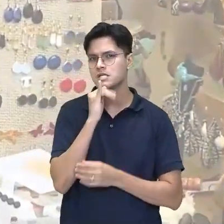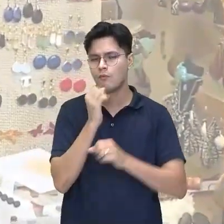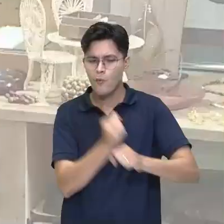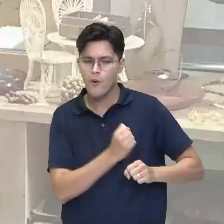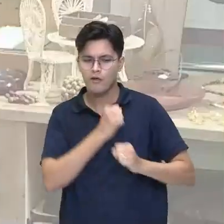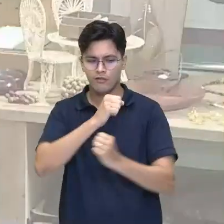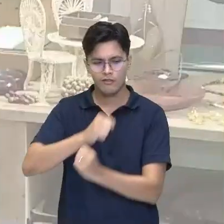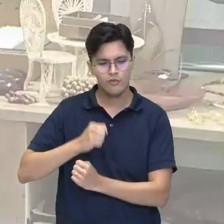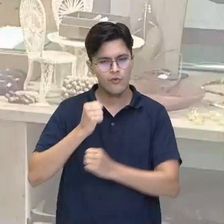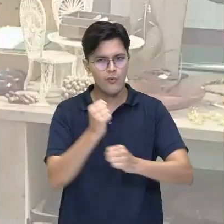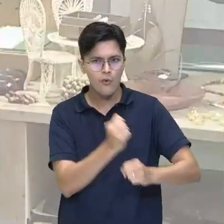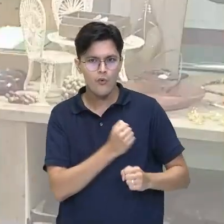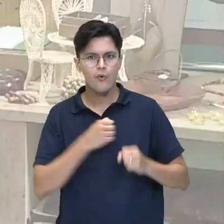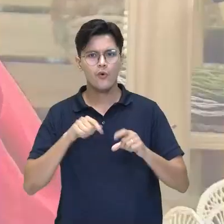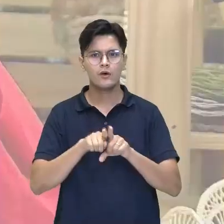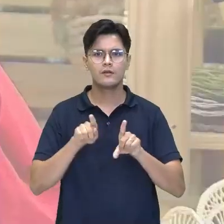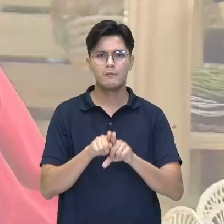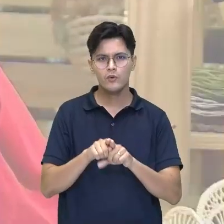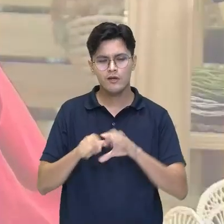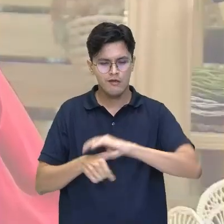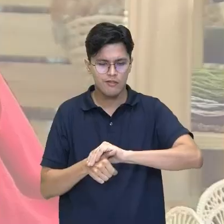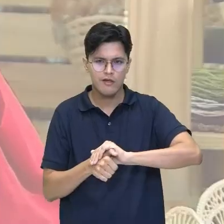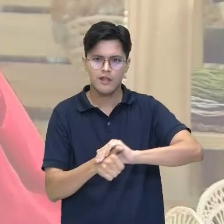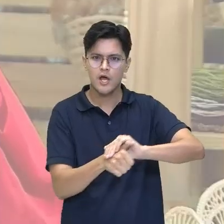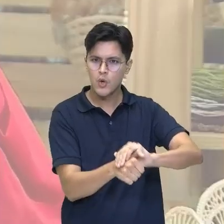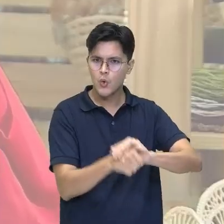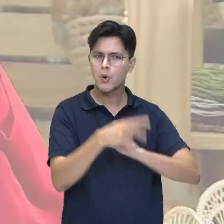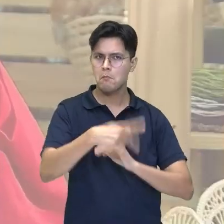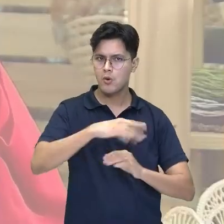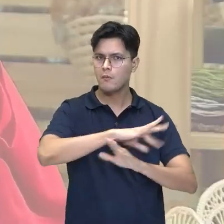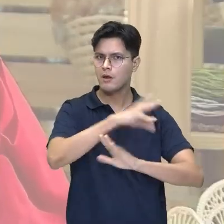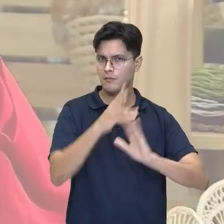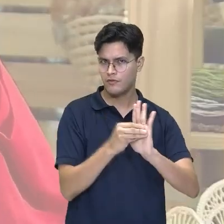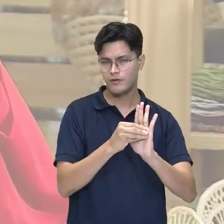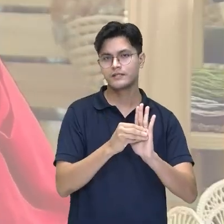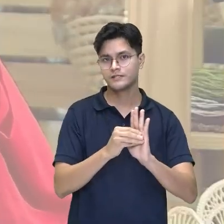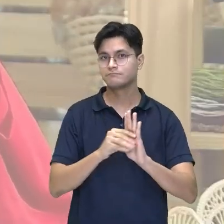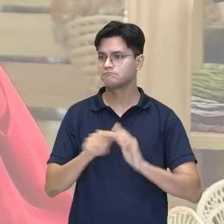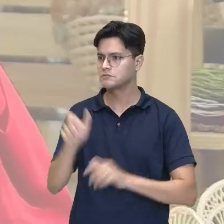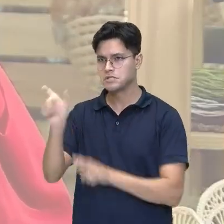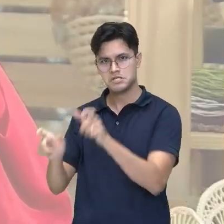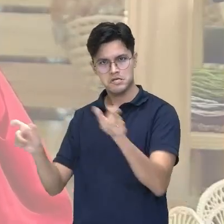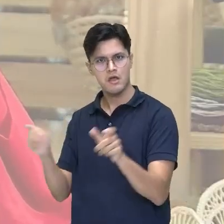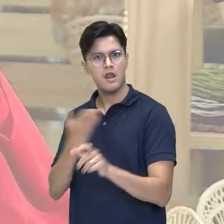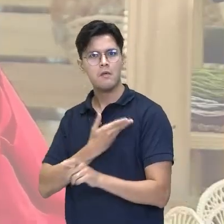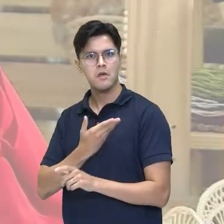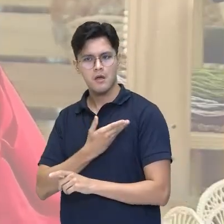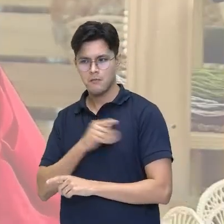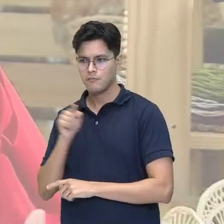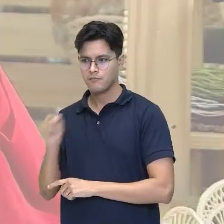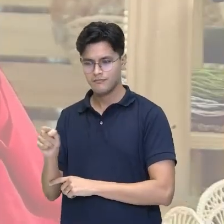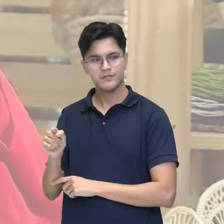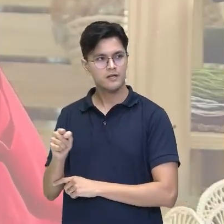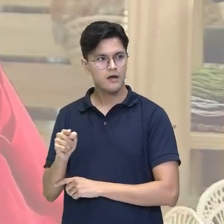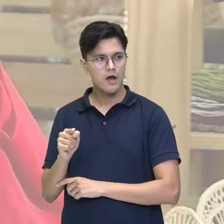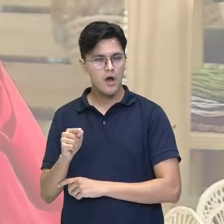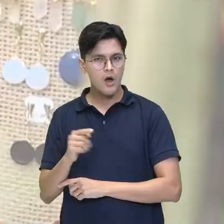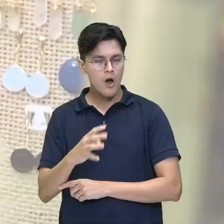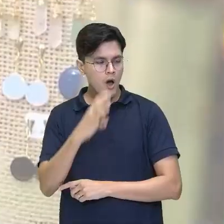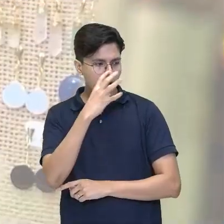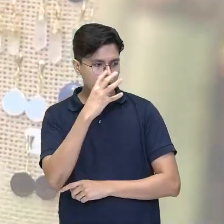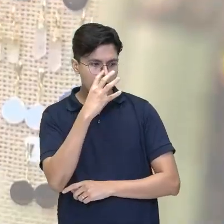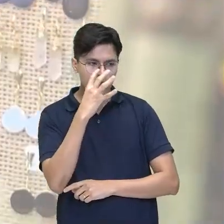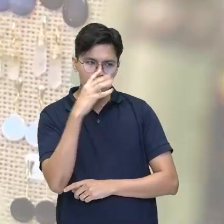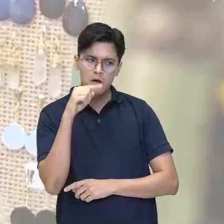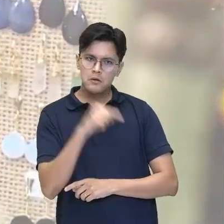um colar de fibra de arumã. E as amigas lá, as americanas, ficaram assim entusiasmadas com aquelas peças inusitadas.